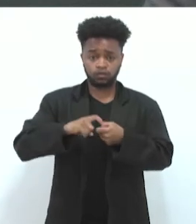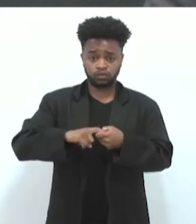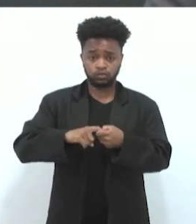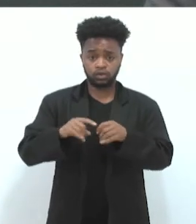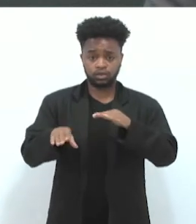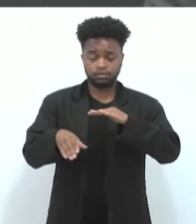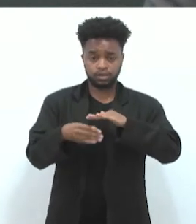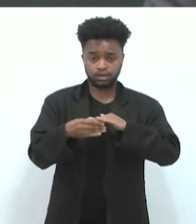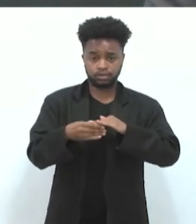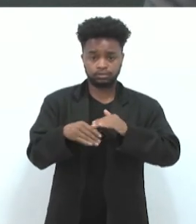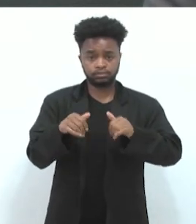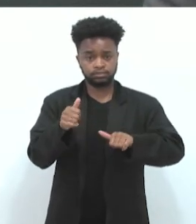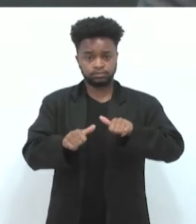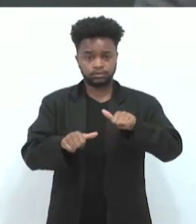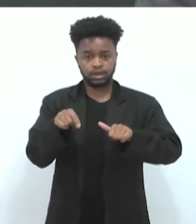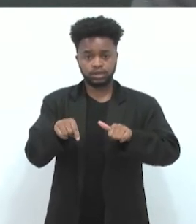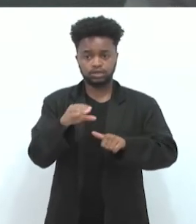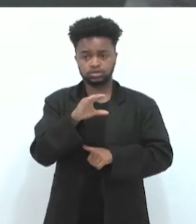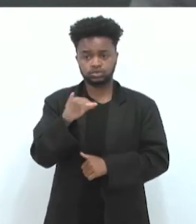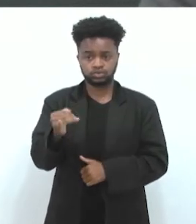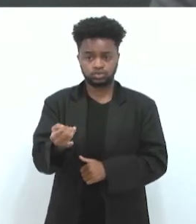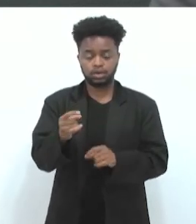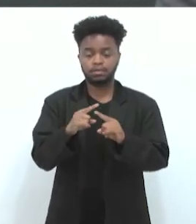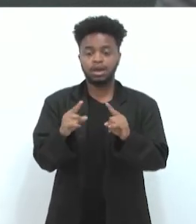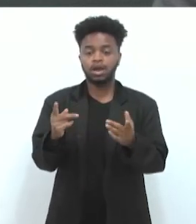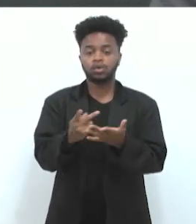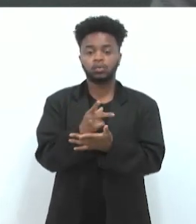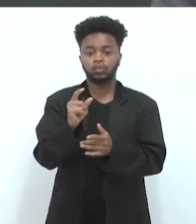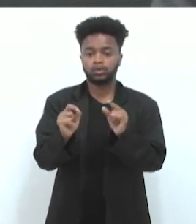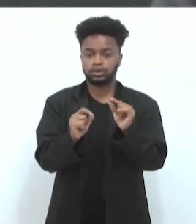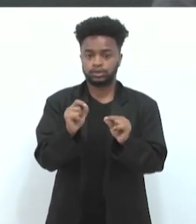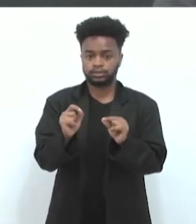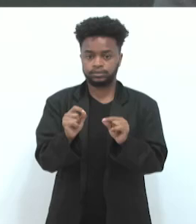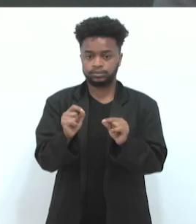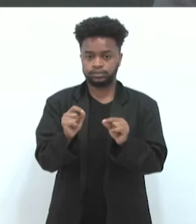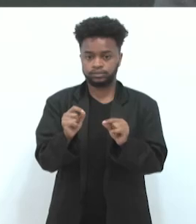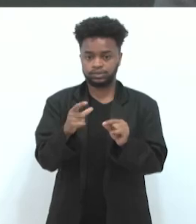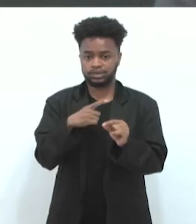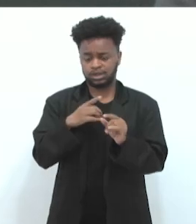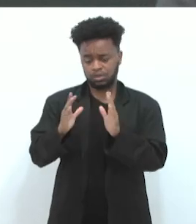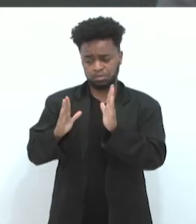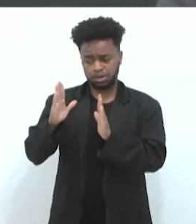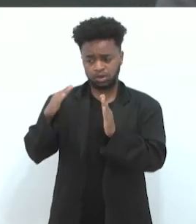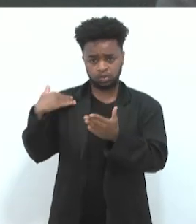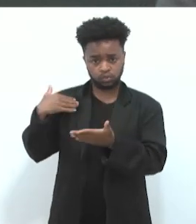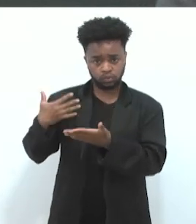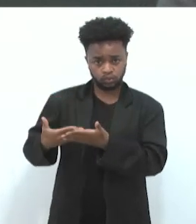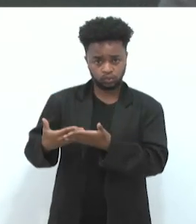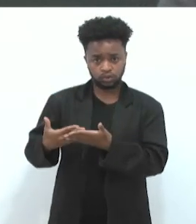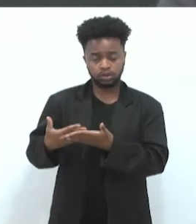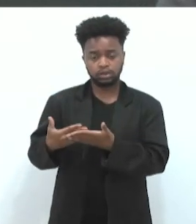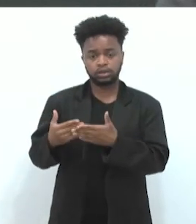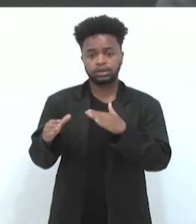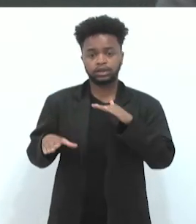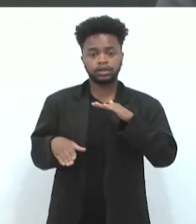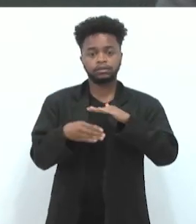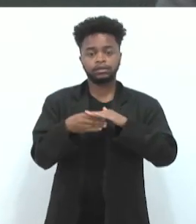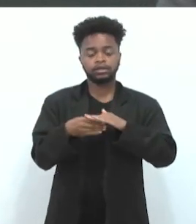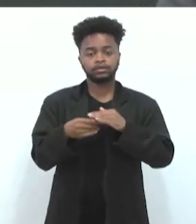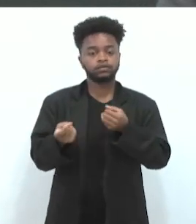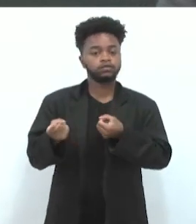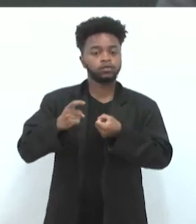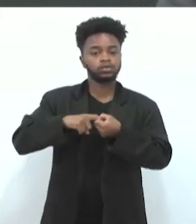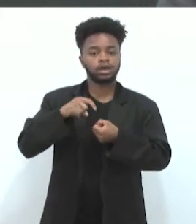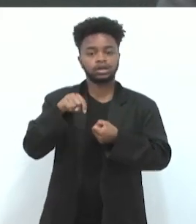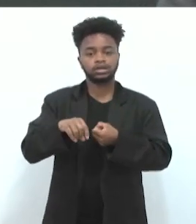ser analisada pela CCJ. O que tem acontecido? De um tempo para cá, as emendas elas estão voltando